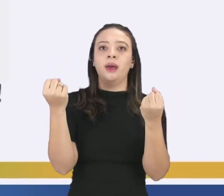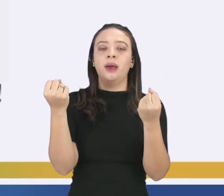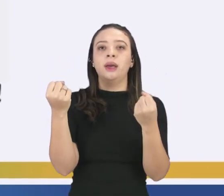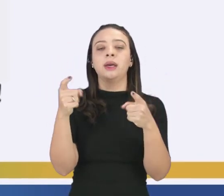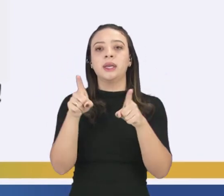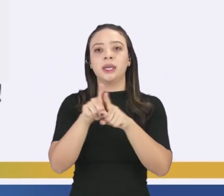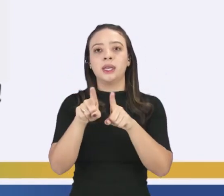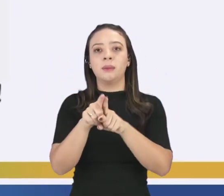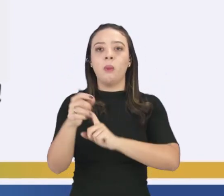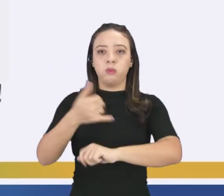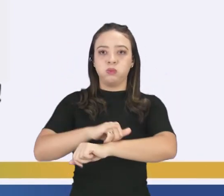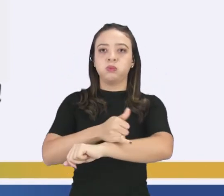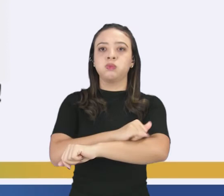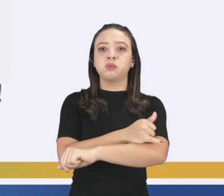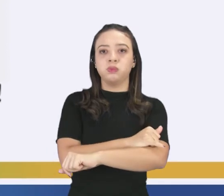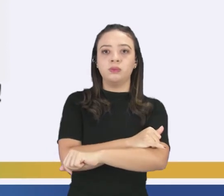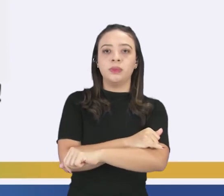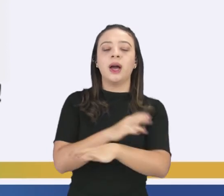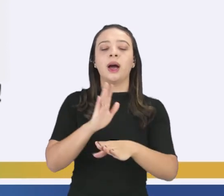diretamente na prevenção da tipo 2.